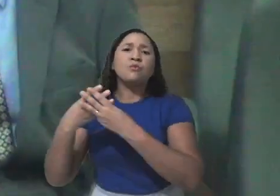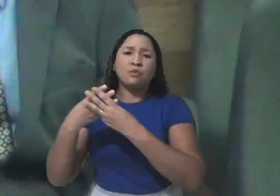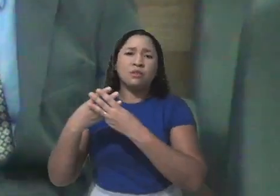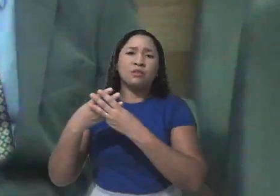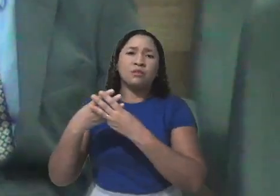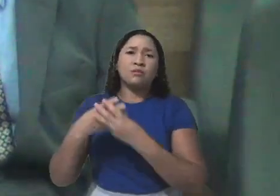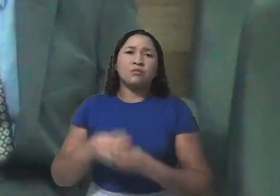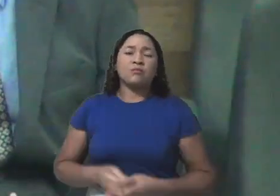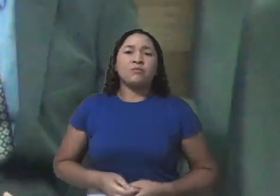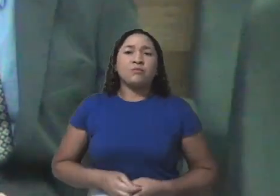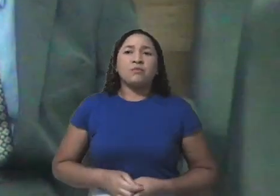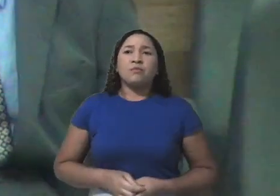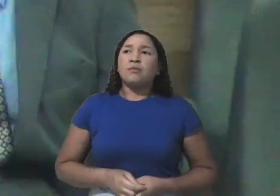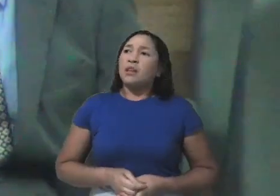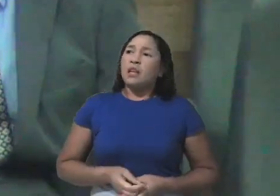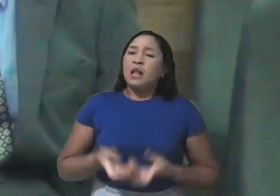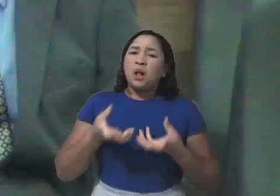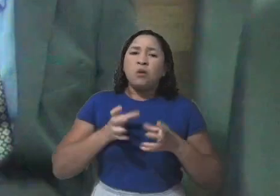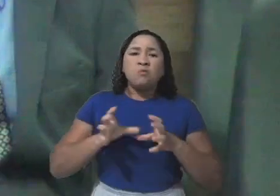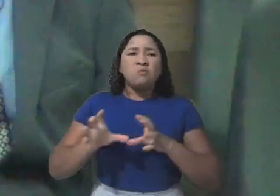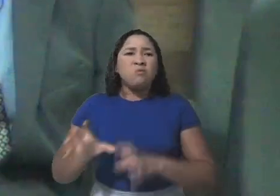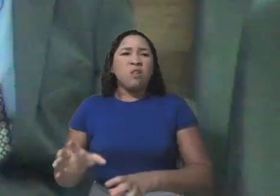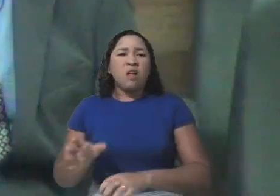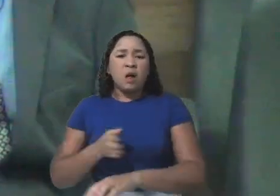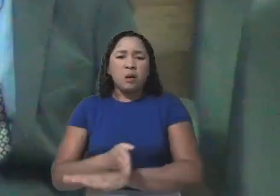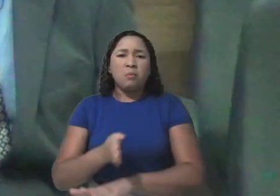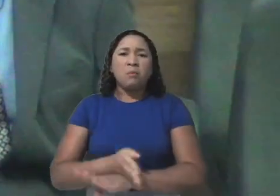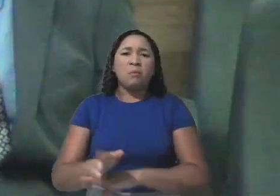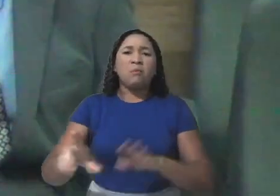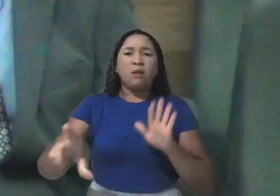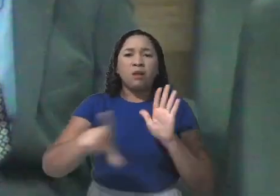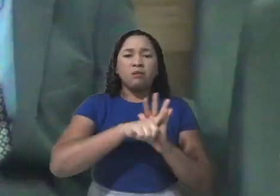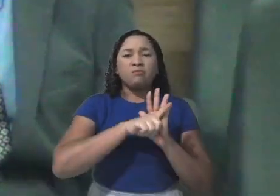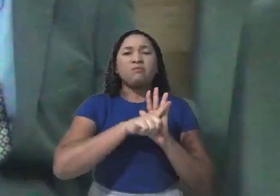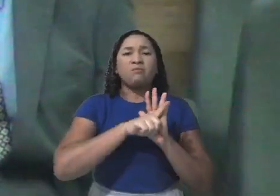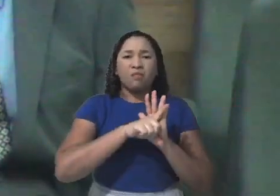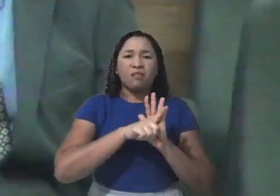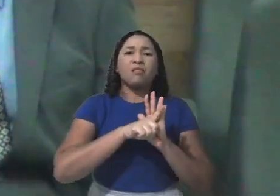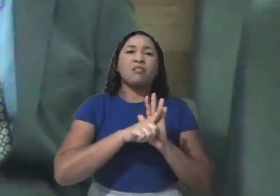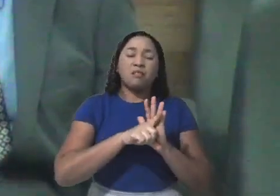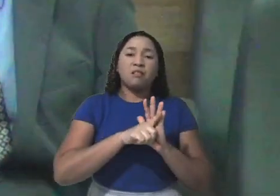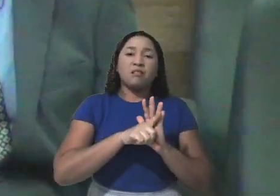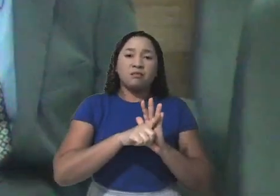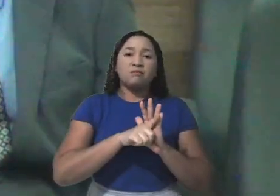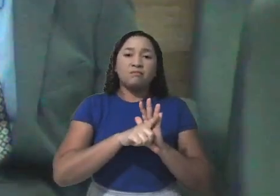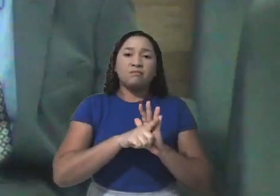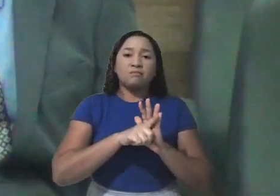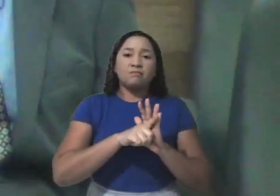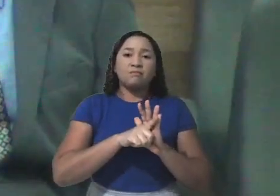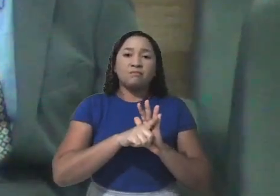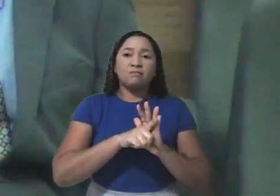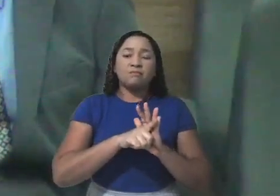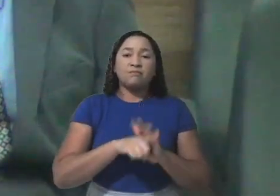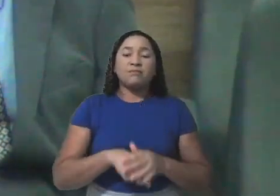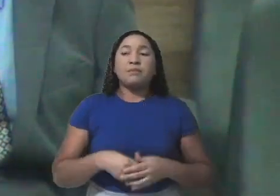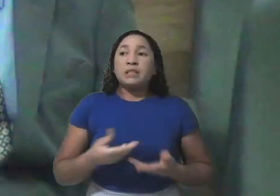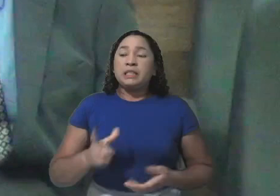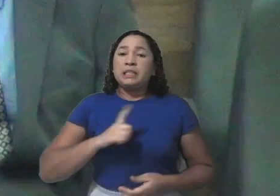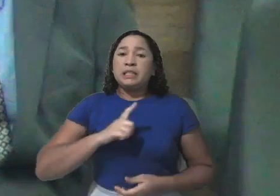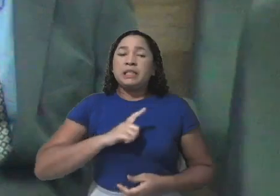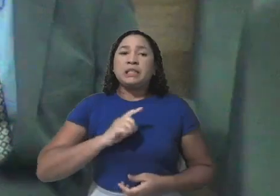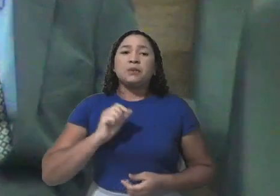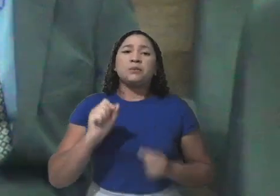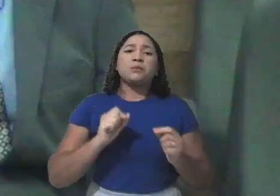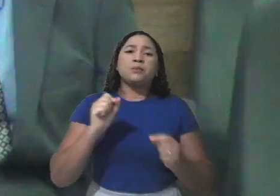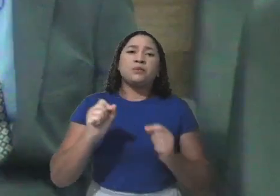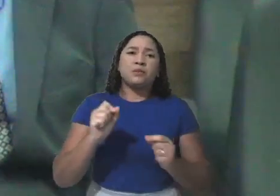as práticas da lei. Dentre elas, a circuncisão. E além de eles não